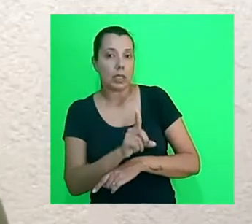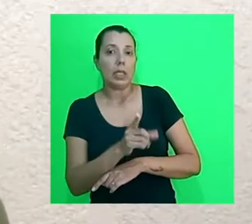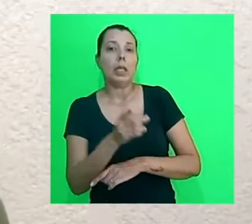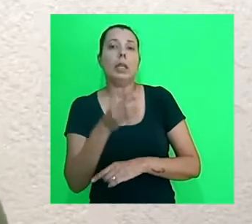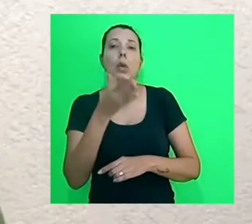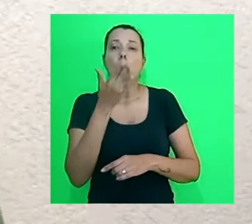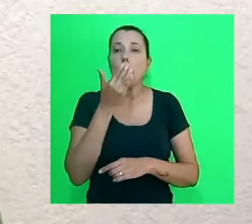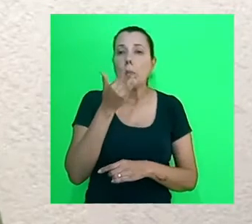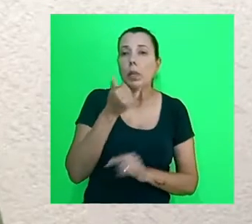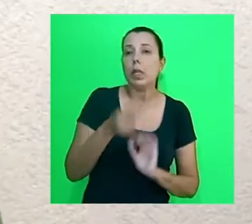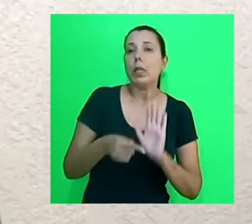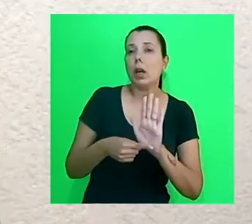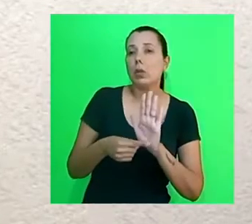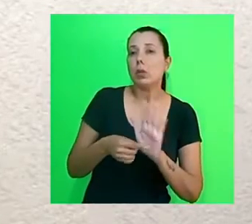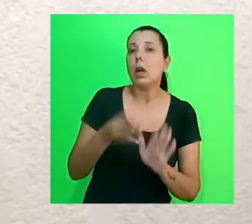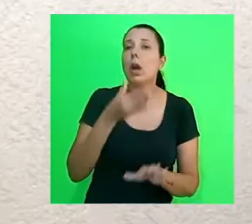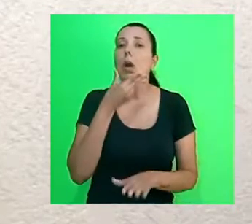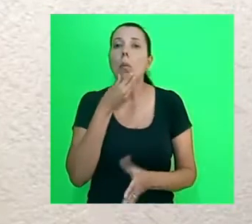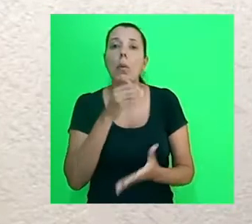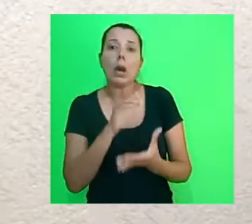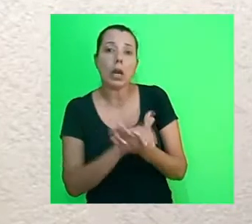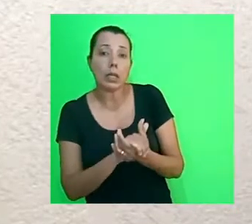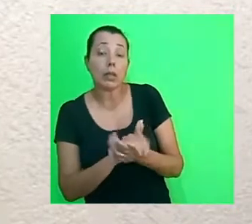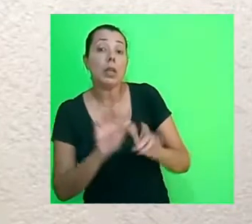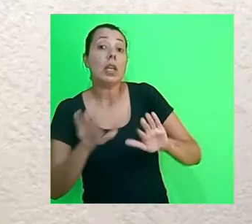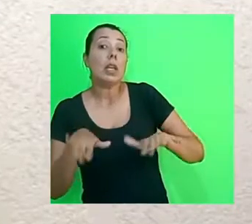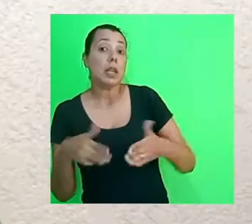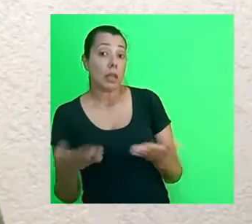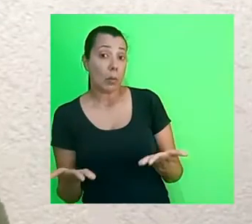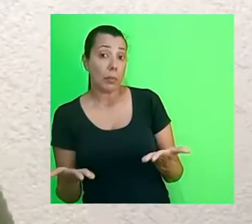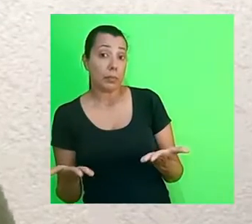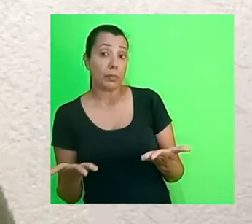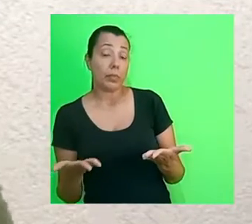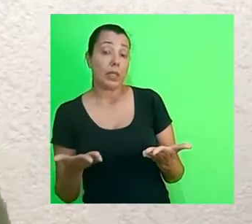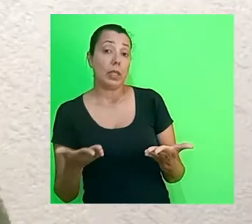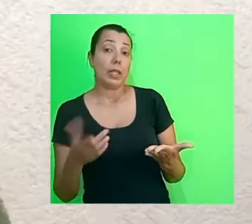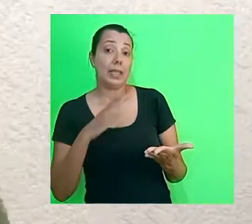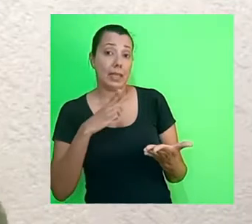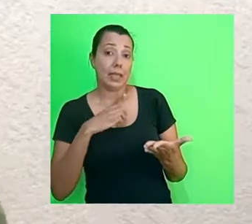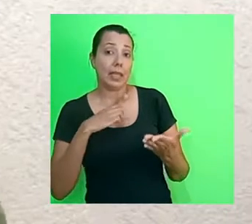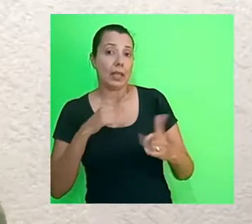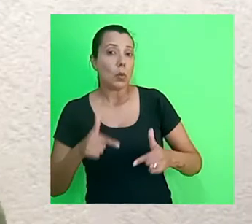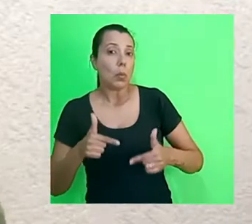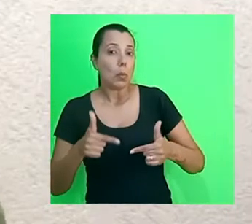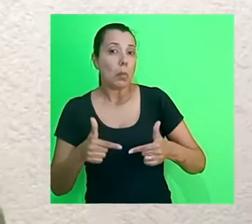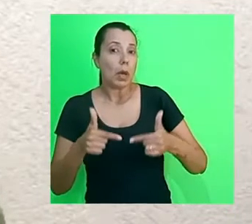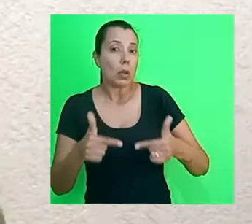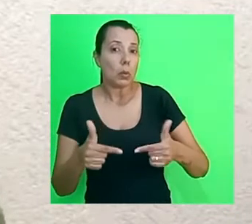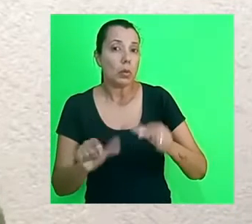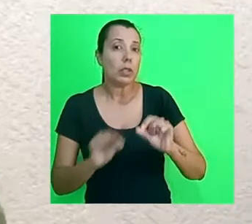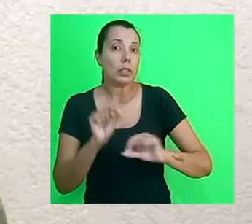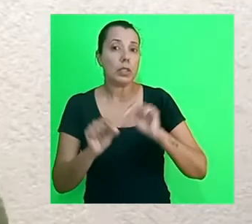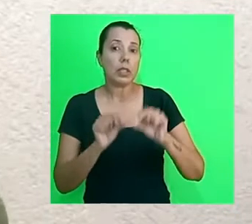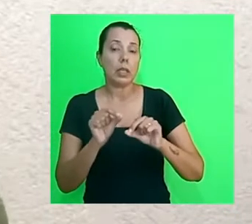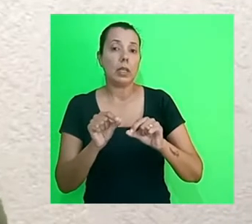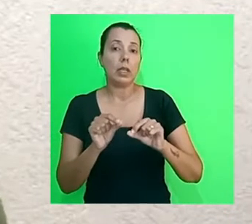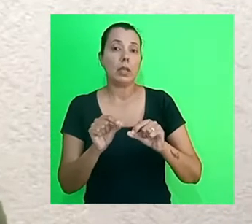temos a maioria de mulheres, 80%, né, do sindicato é de